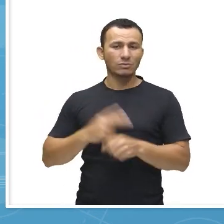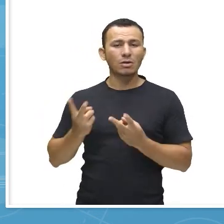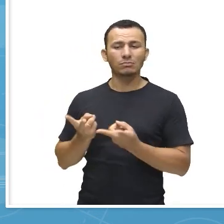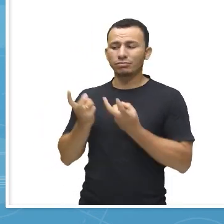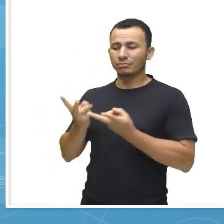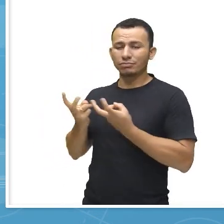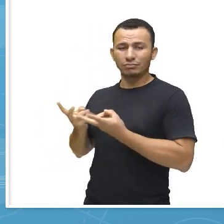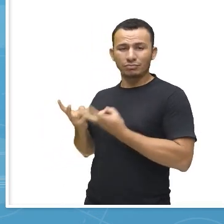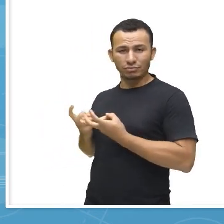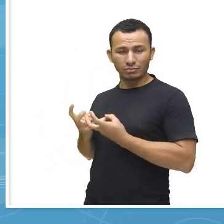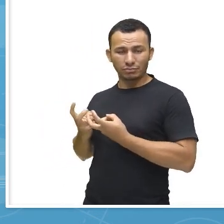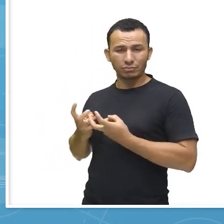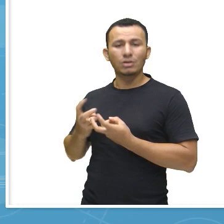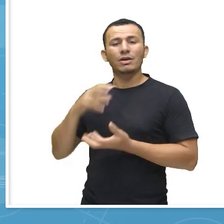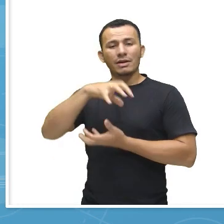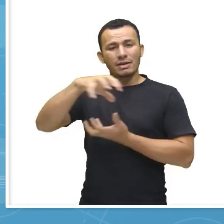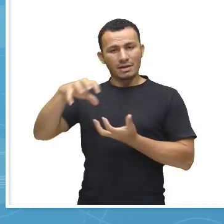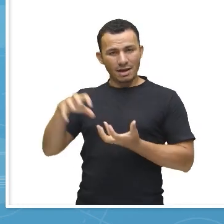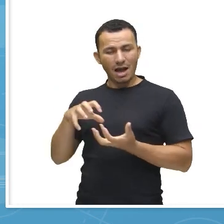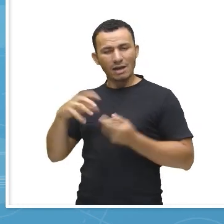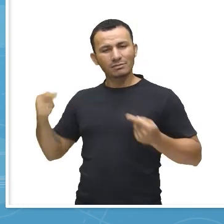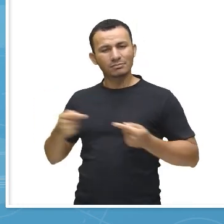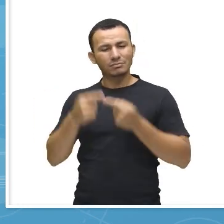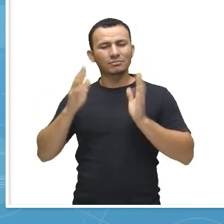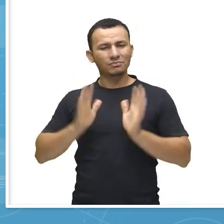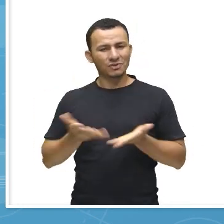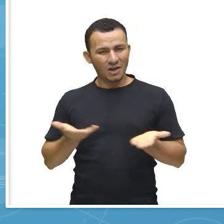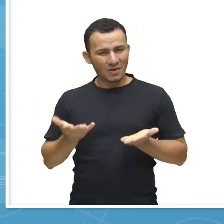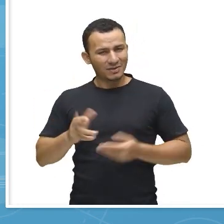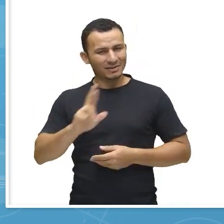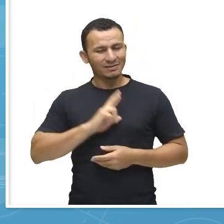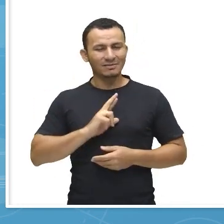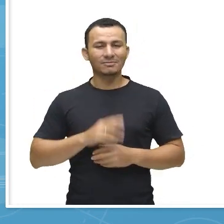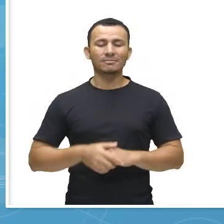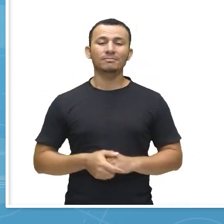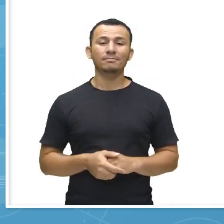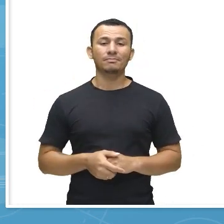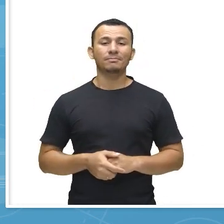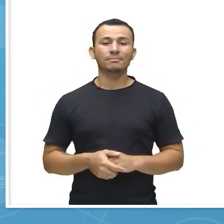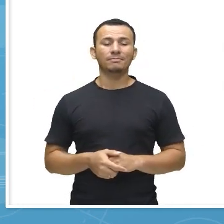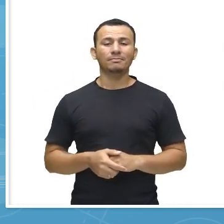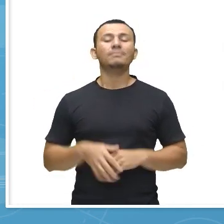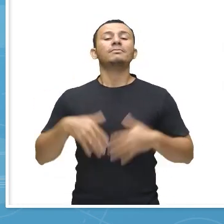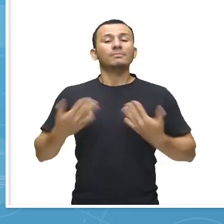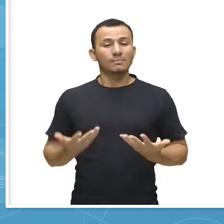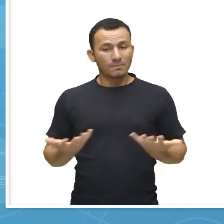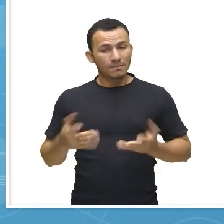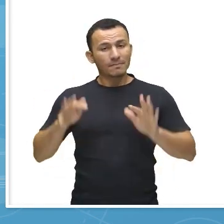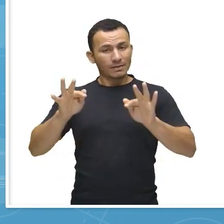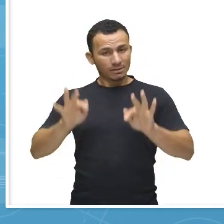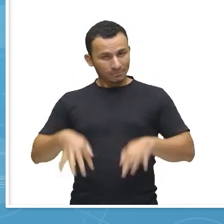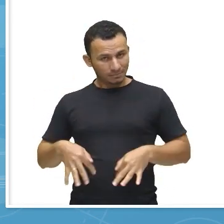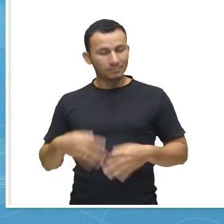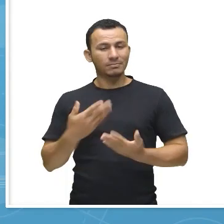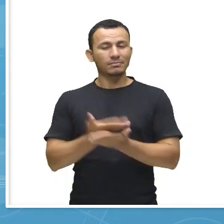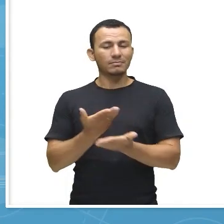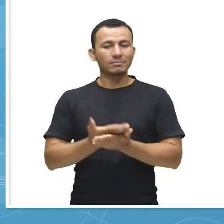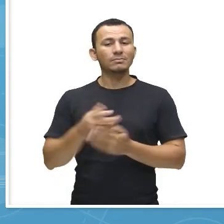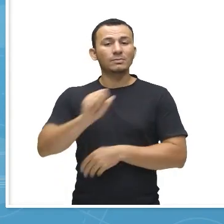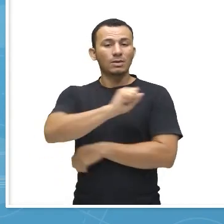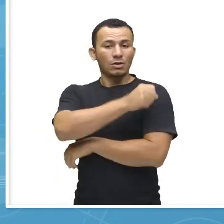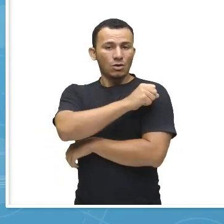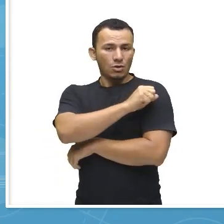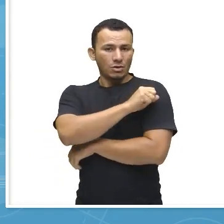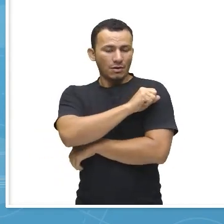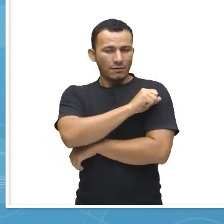as demais cores e os continentes, como a gente acabou de realizar. Então, aqui a gente vai encerrando, né, o 8º ano